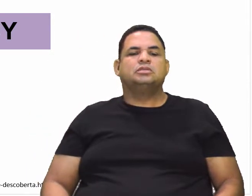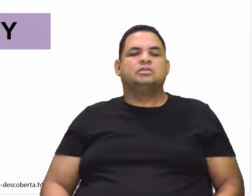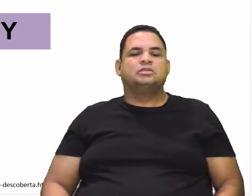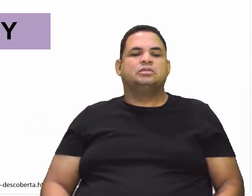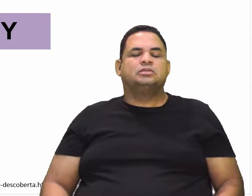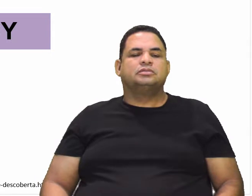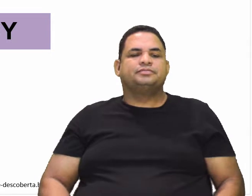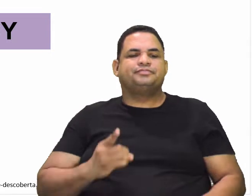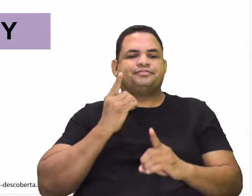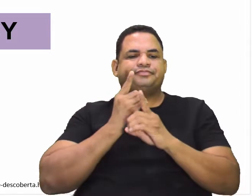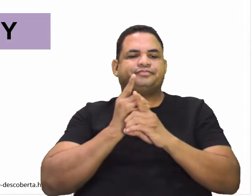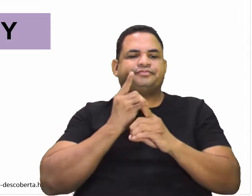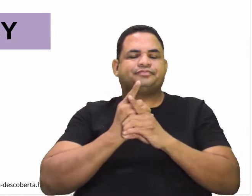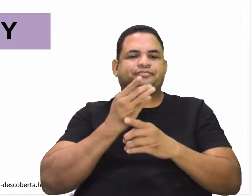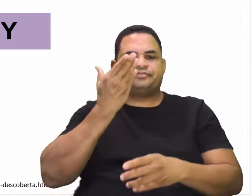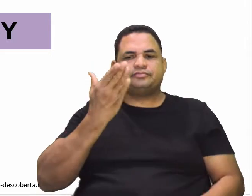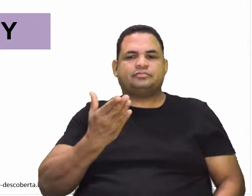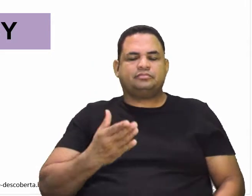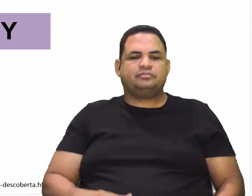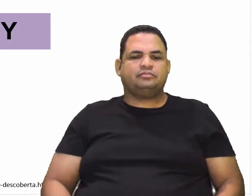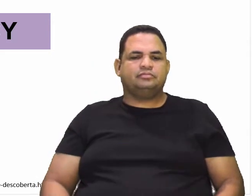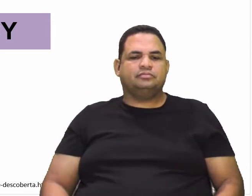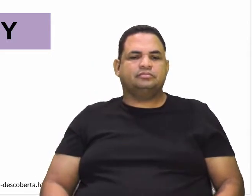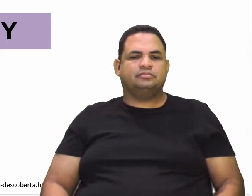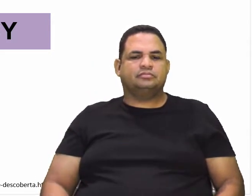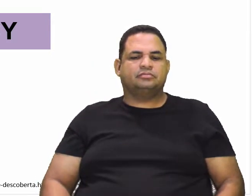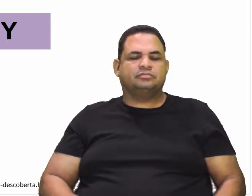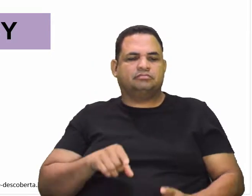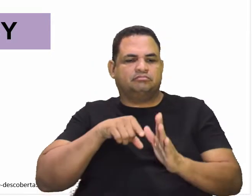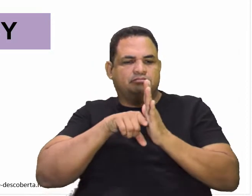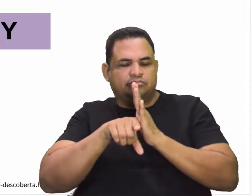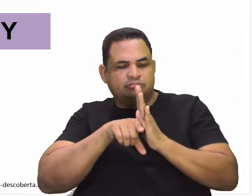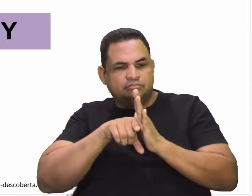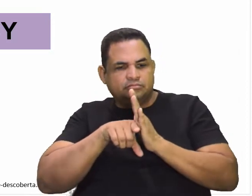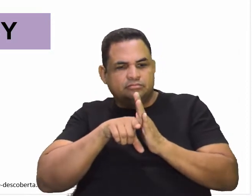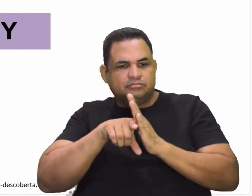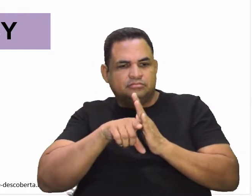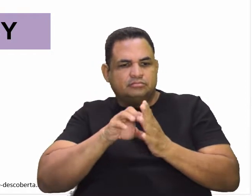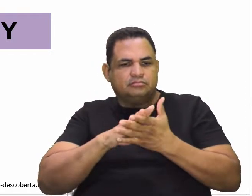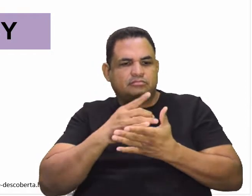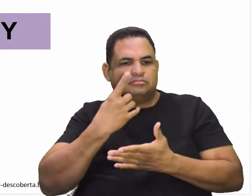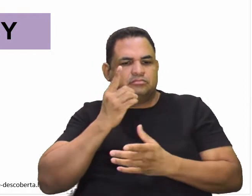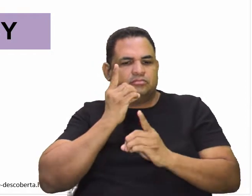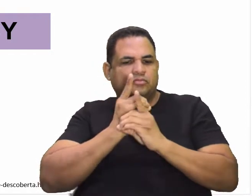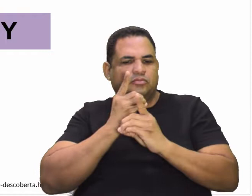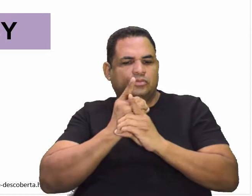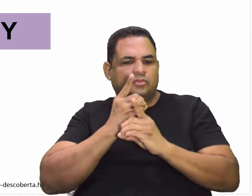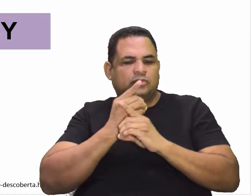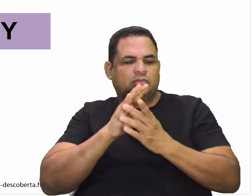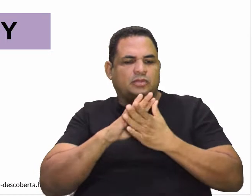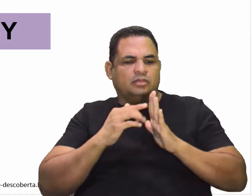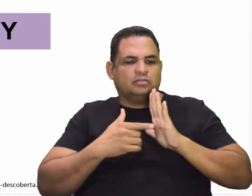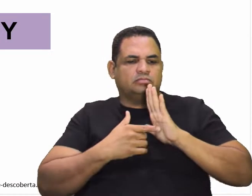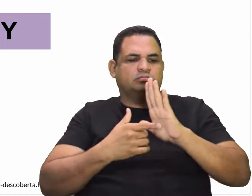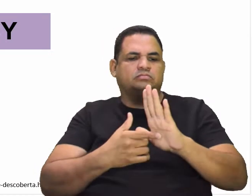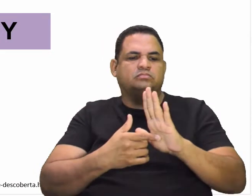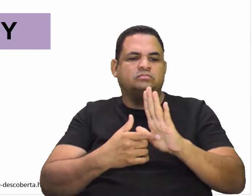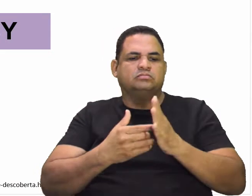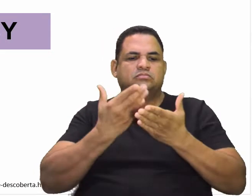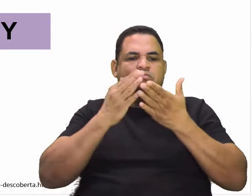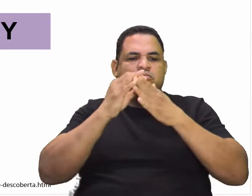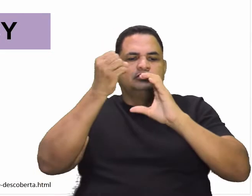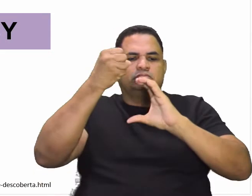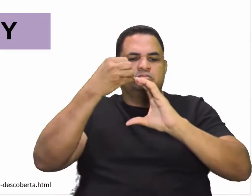Australopithecus achado aqui, Lucy, vai ser estudada. Os vestígios de Lucy trazem